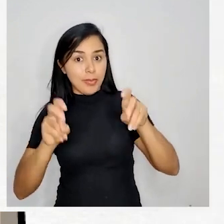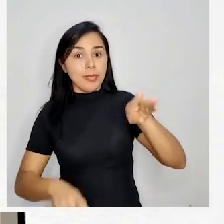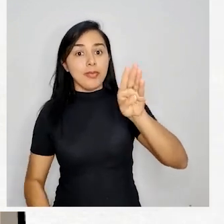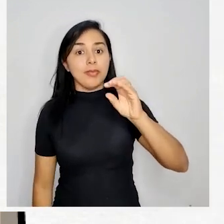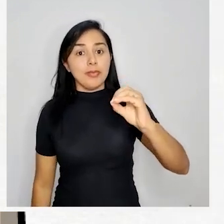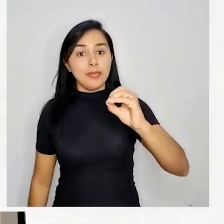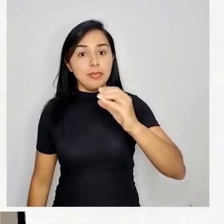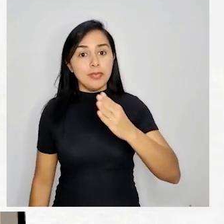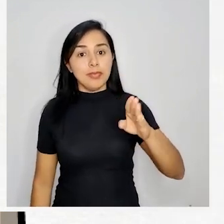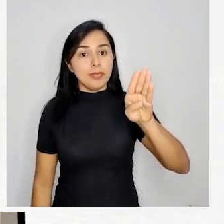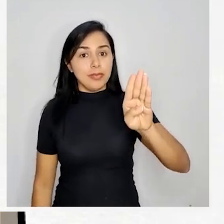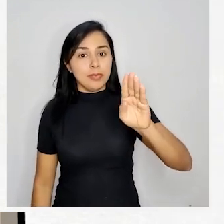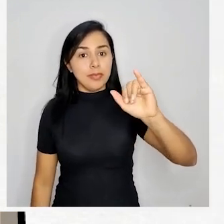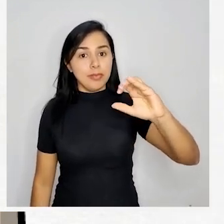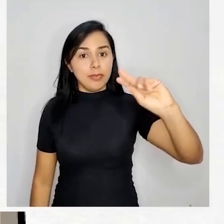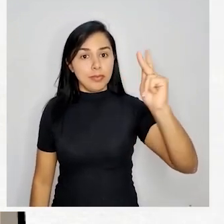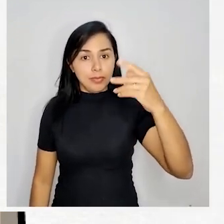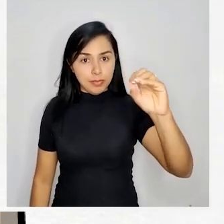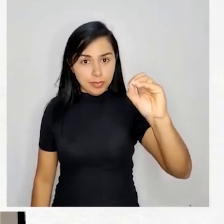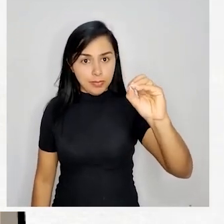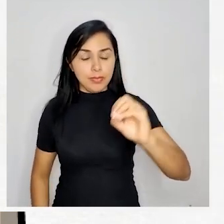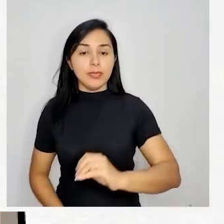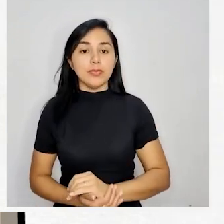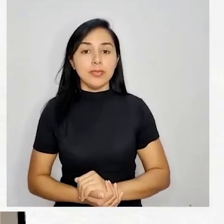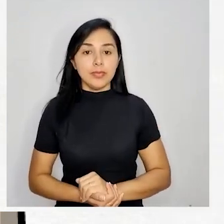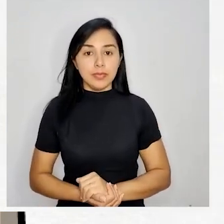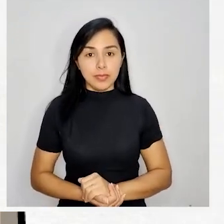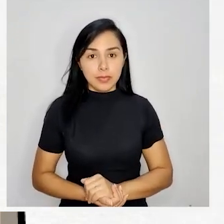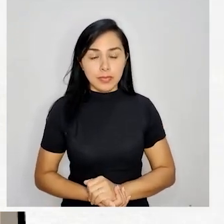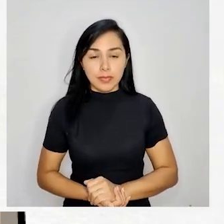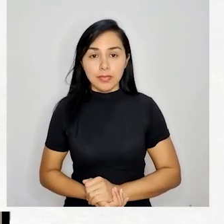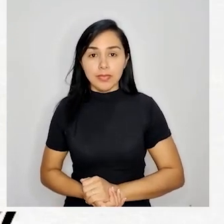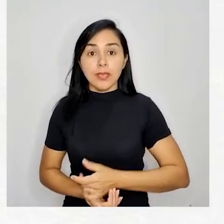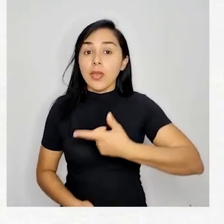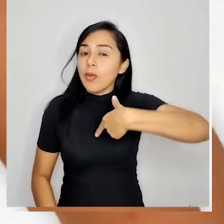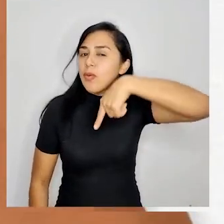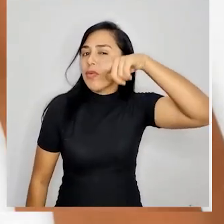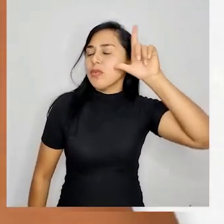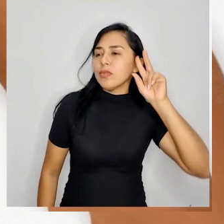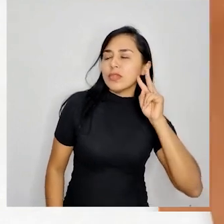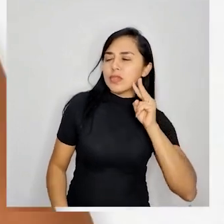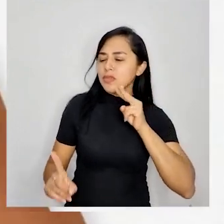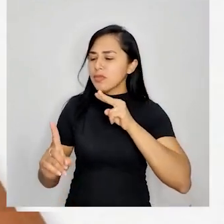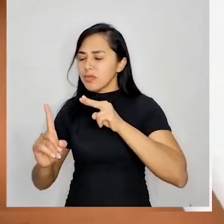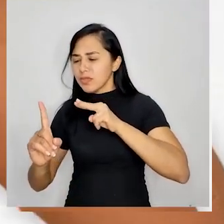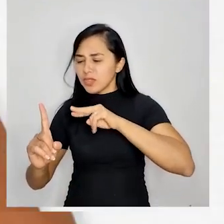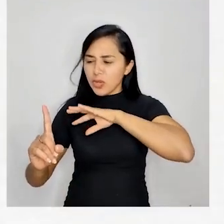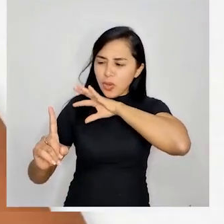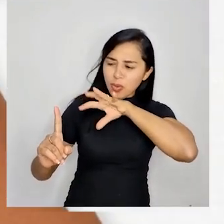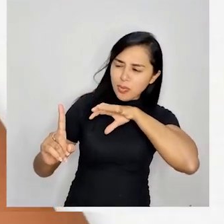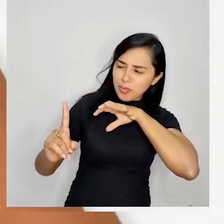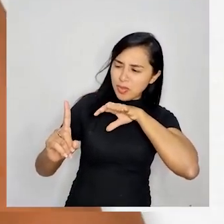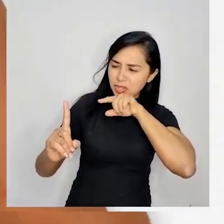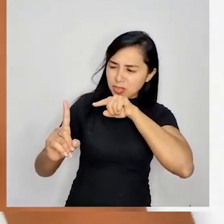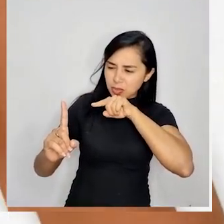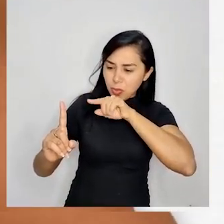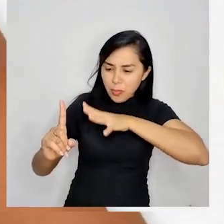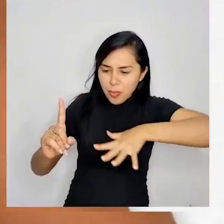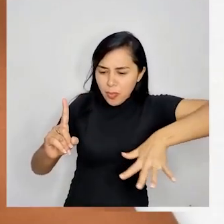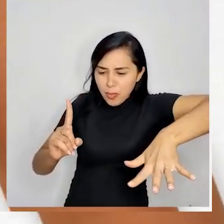O Bicho, Manuel Bandeira. Vi ontem um bicho da imundície do